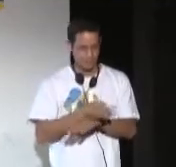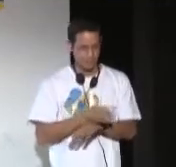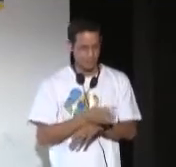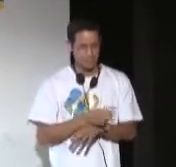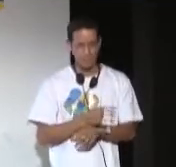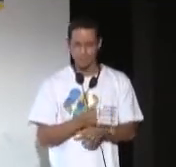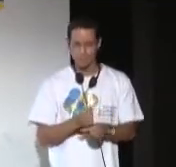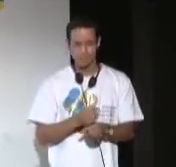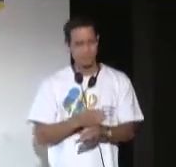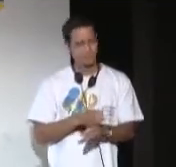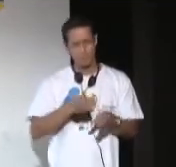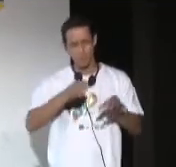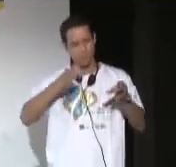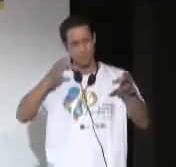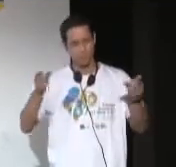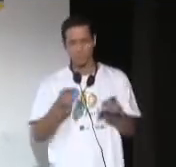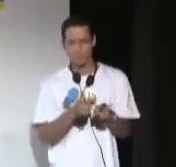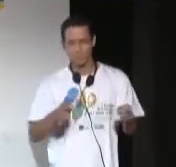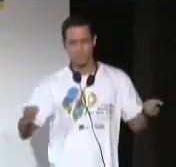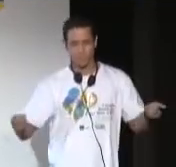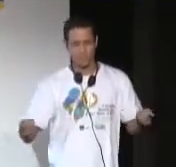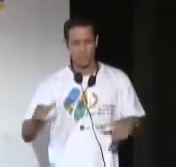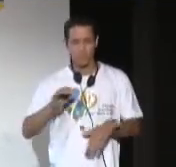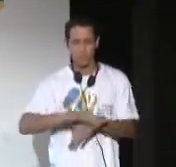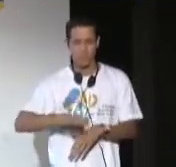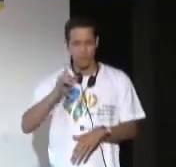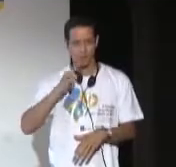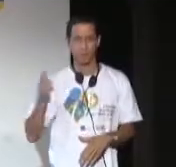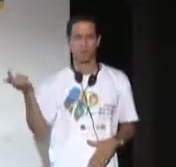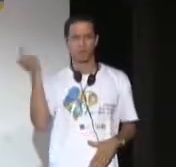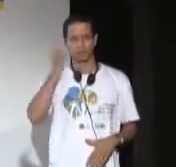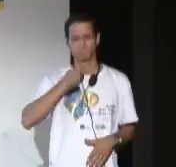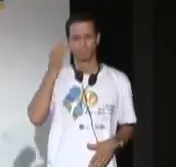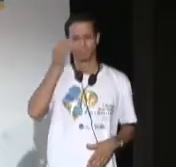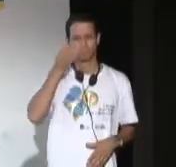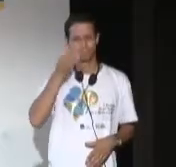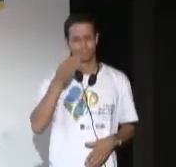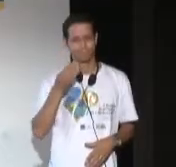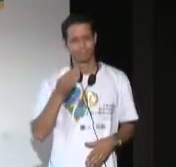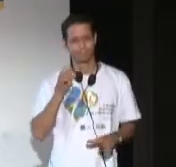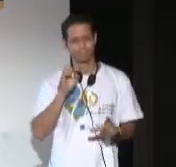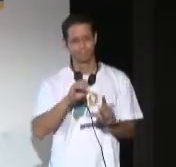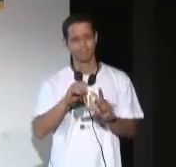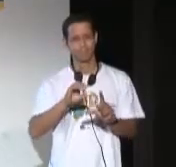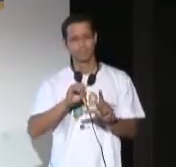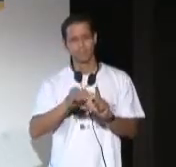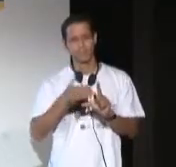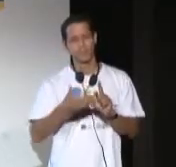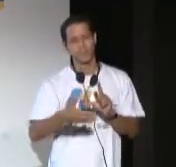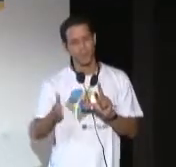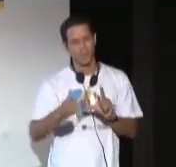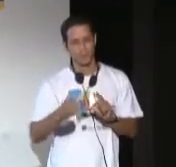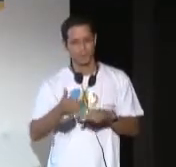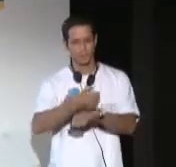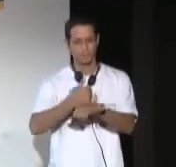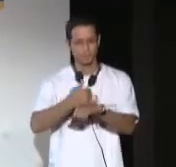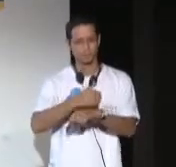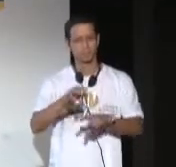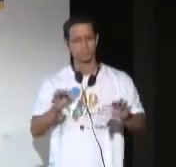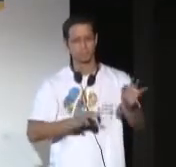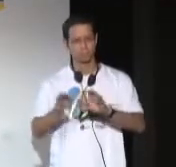né, quanto mais duradoura ela for, mais bagagem traz para esse licenciando e mais preparo esse profissional